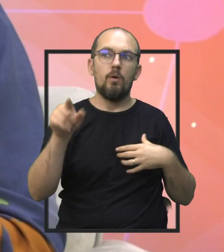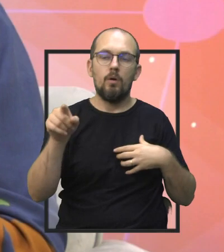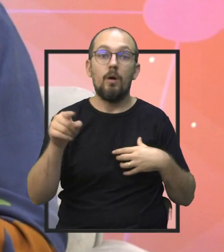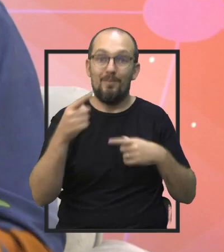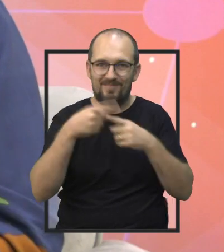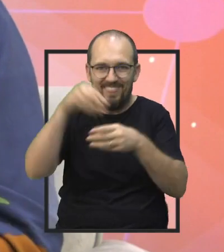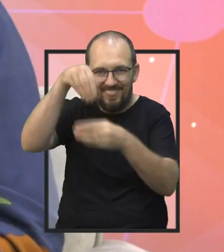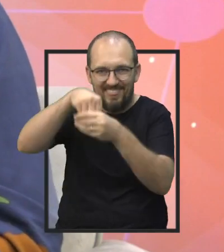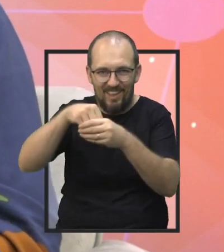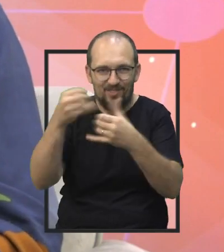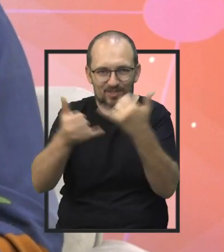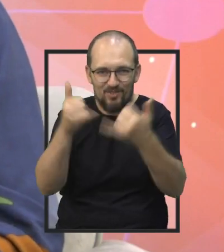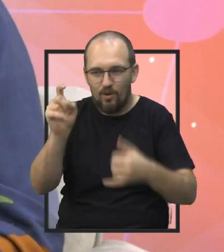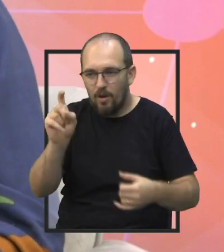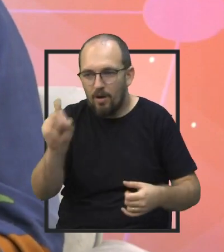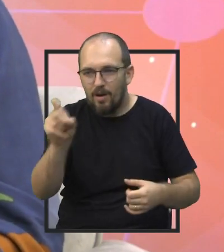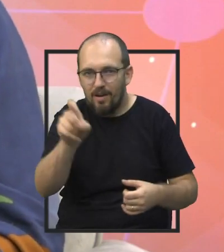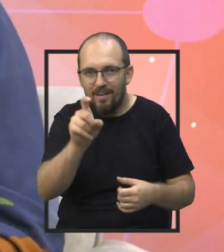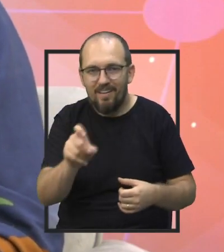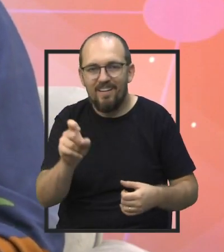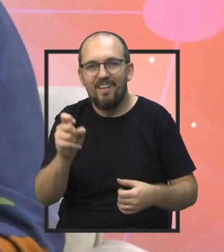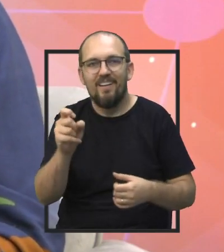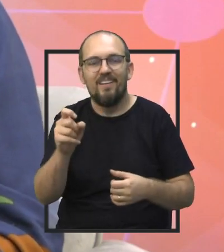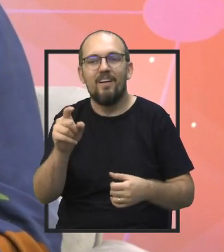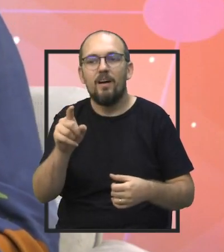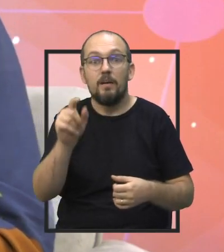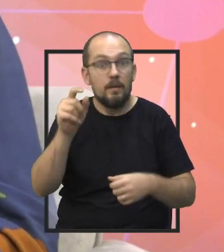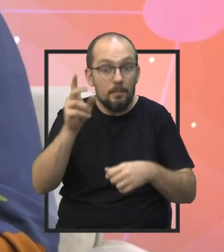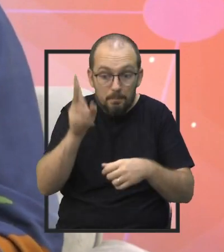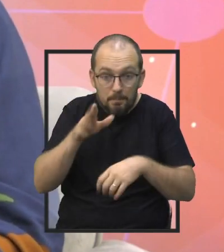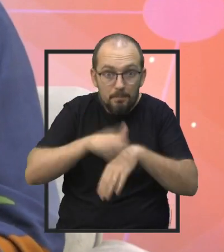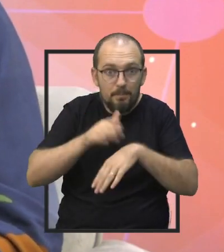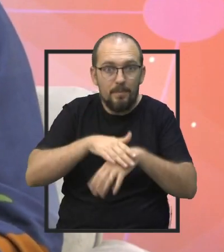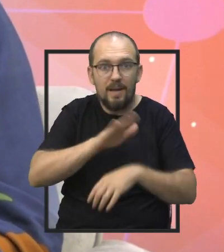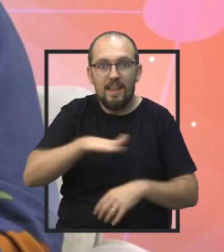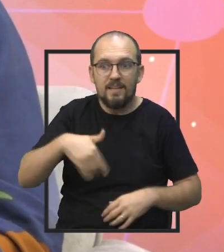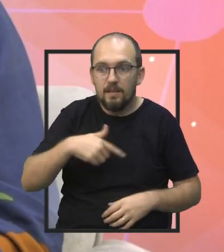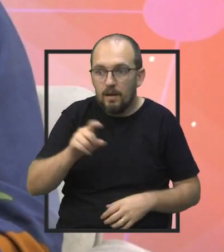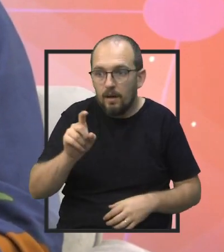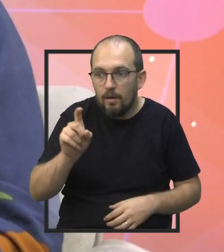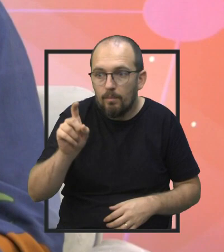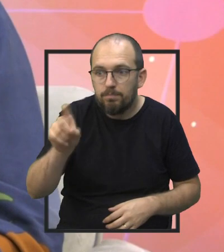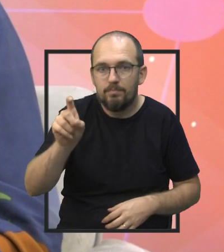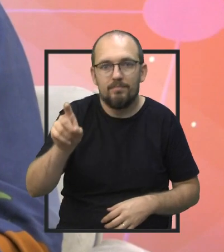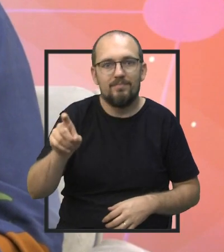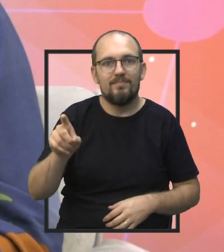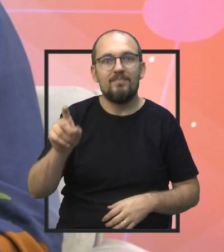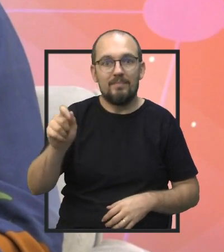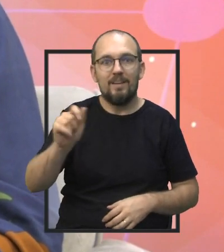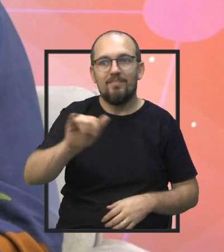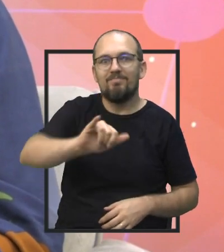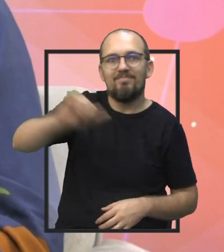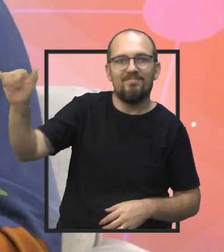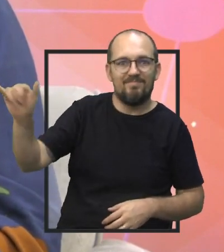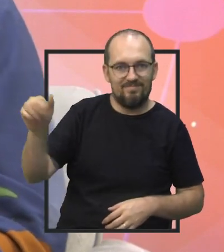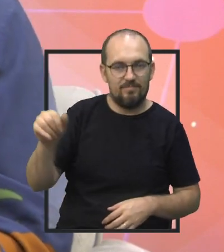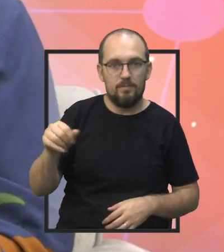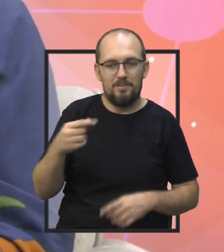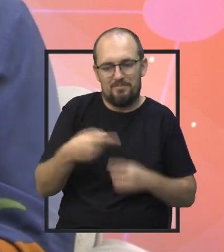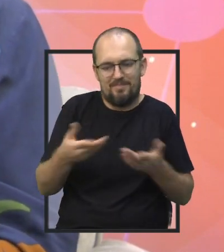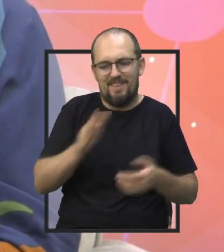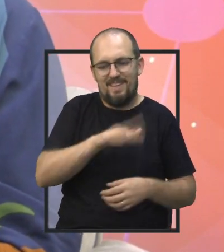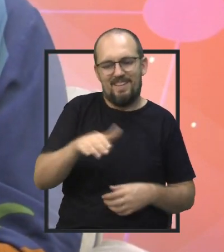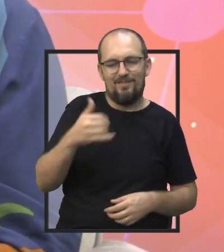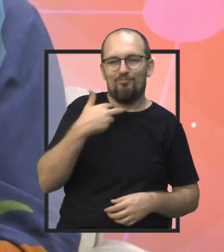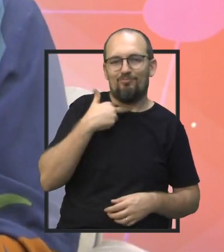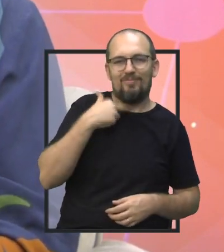Inclusive, dentro do jogo, ela já consegue ter acesso ao Disque 100, a própria criança. Porque hoje a criança, a adolescente, dificilmente liga